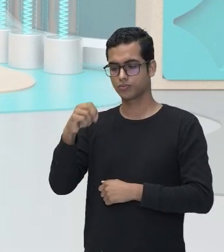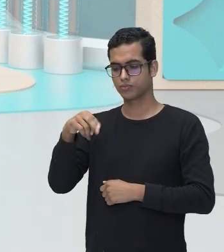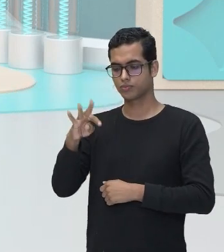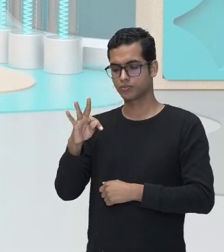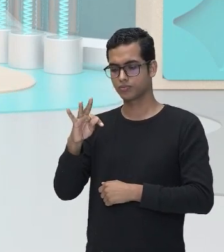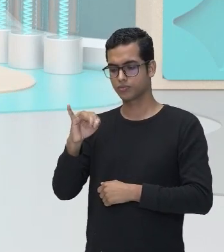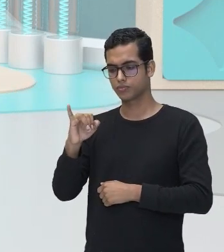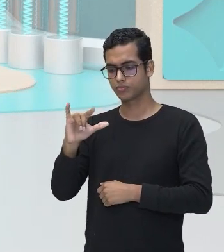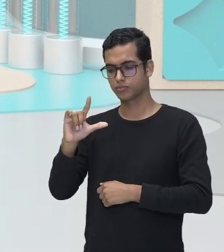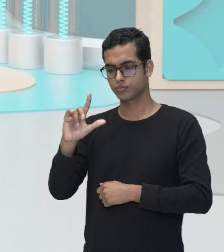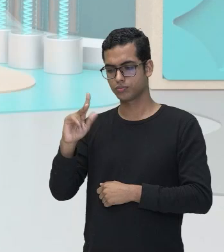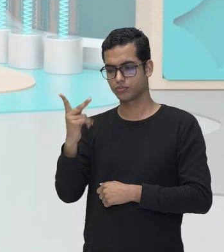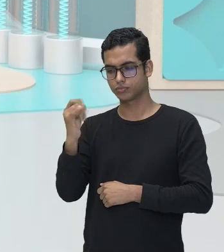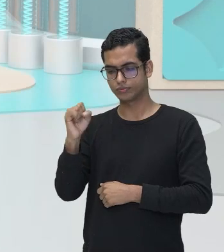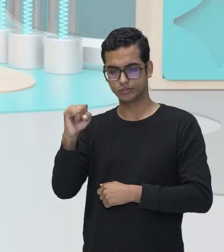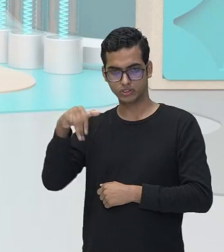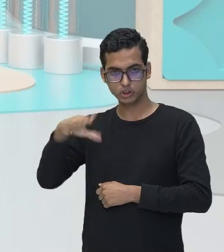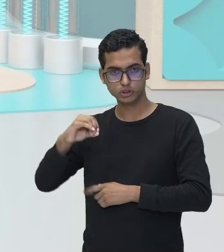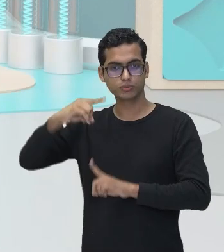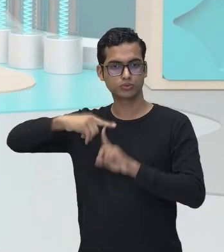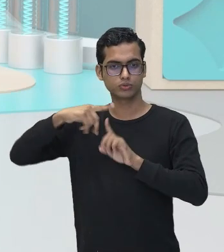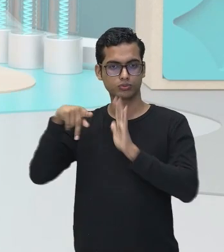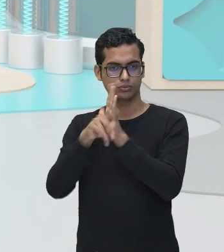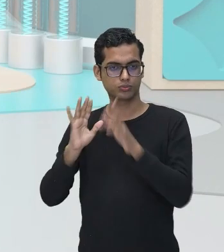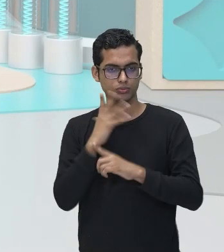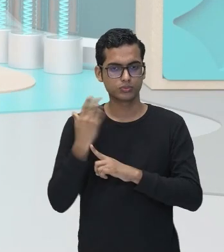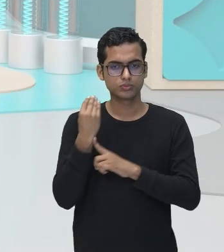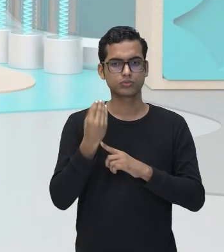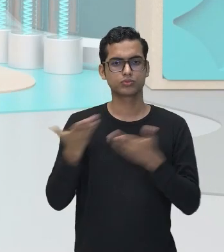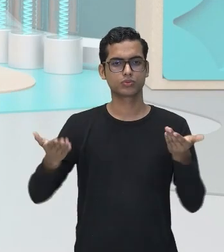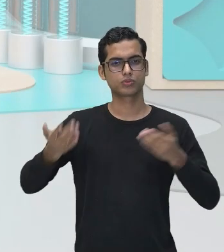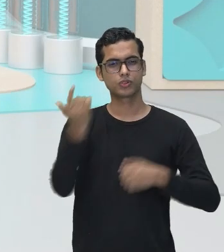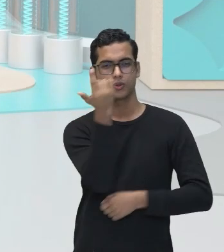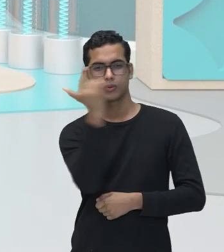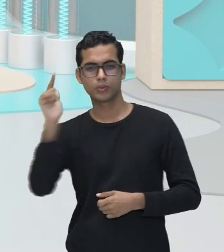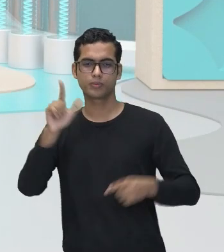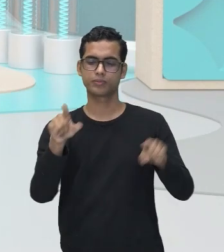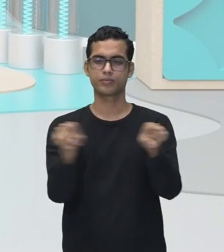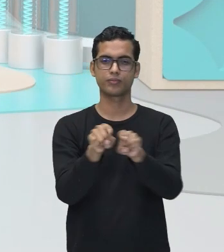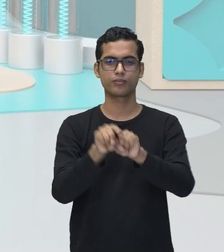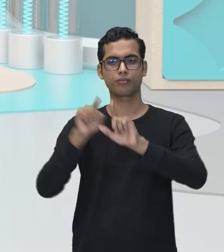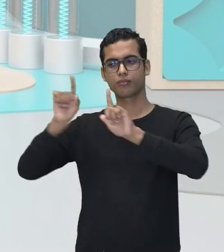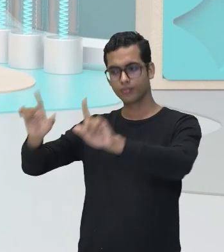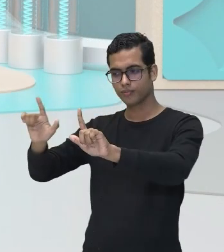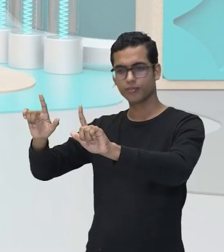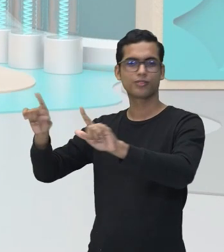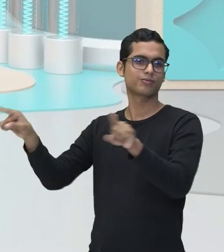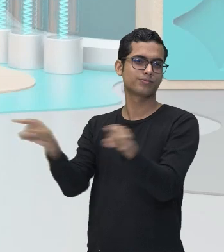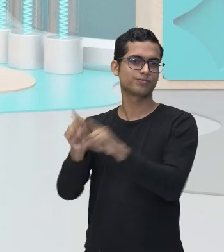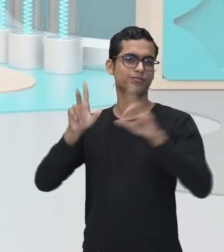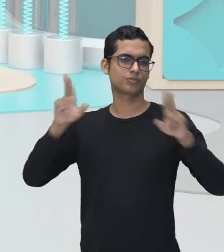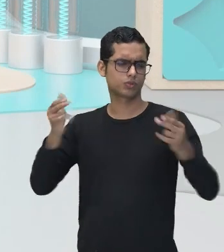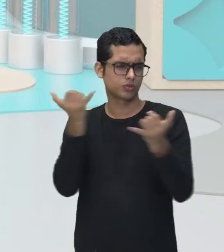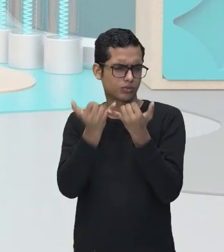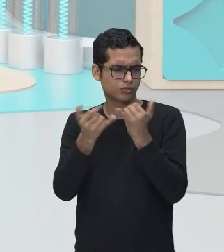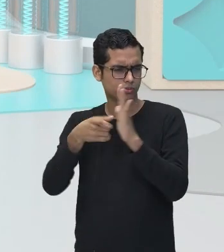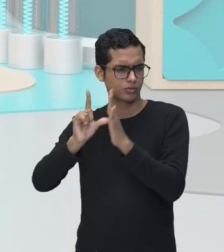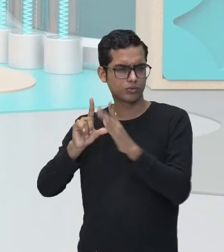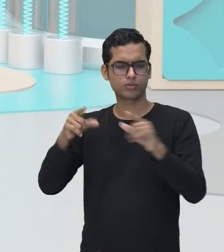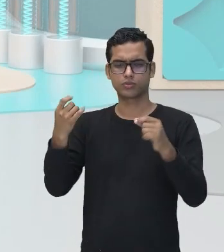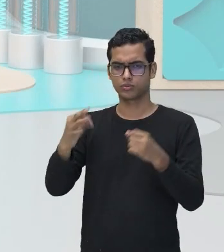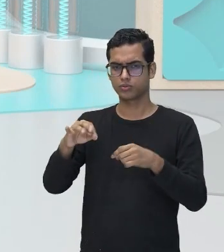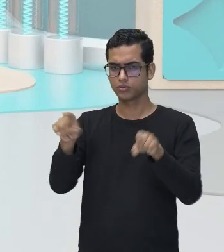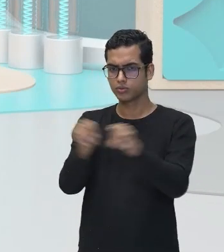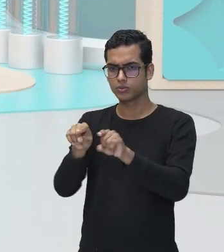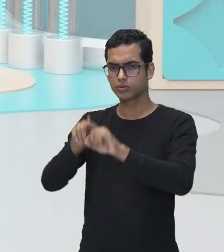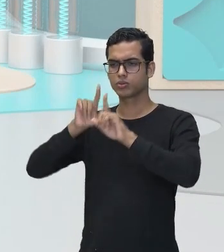uma outra obra muito famosa também que foi produzida a partir de pontos, aqui, tarde de domingo, na